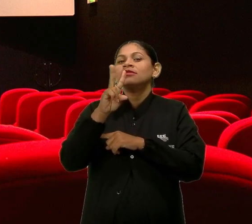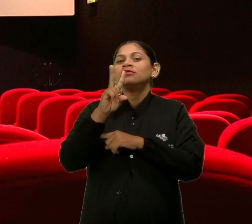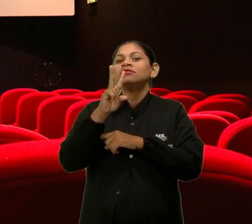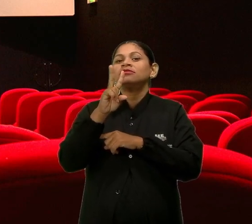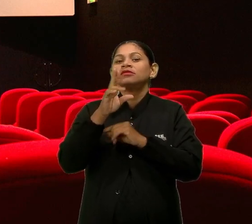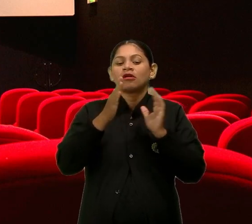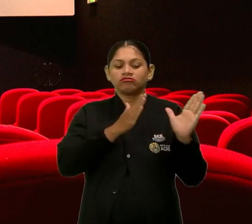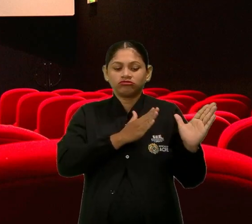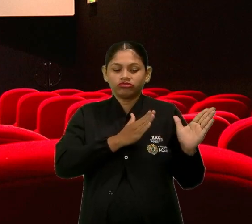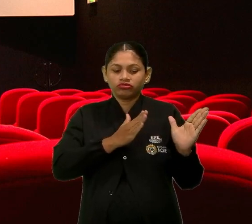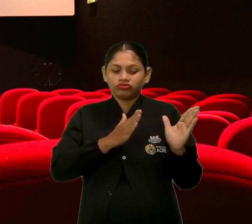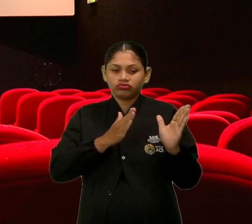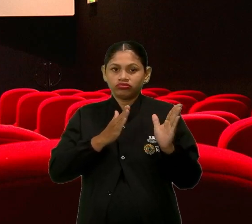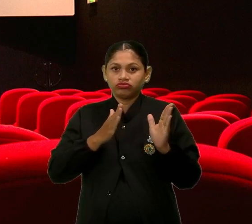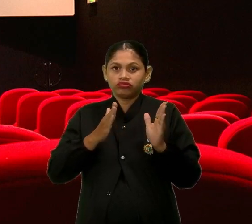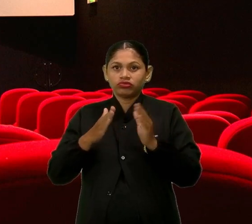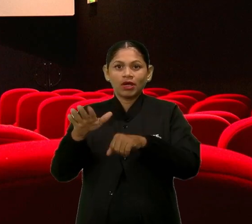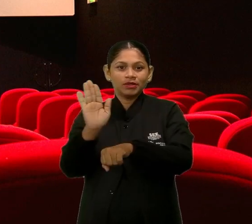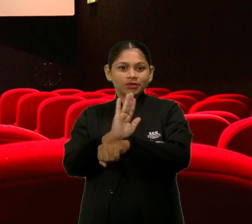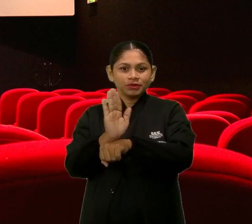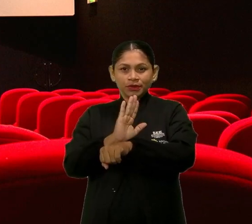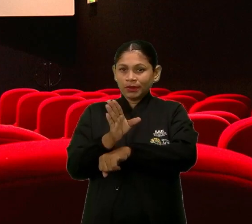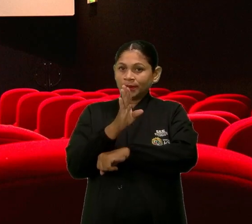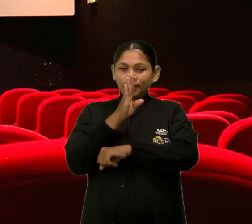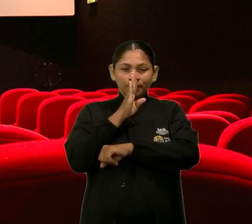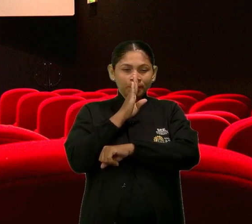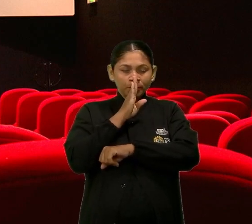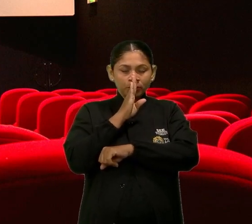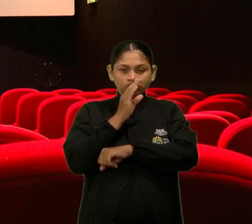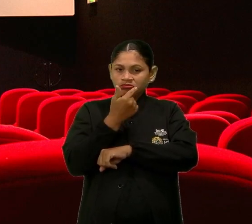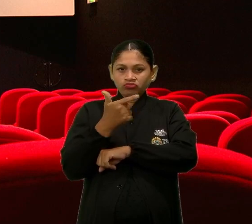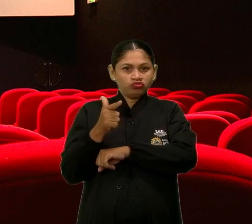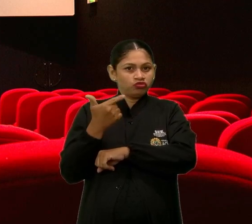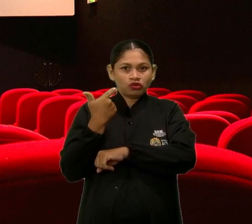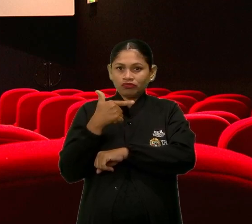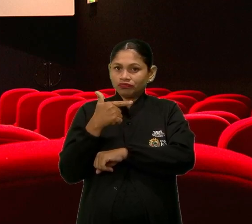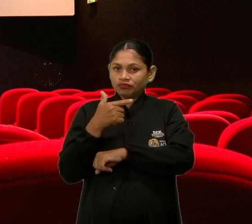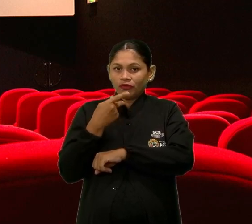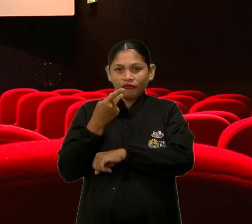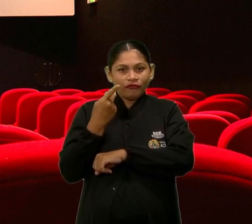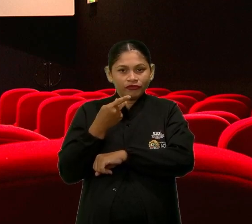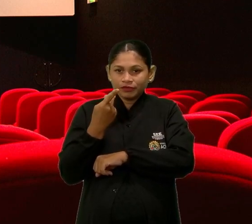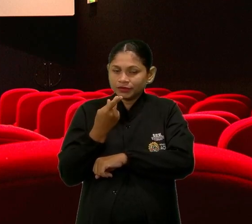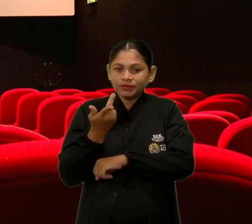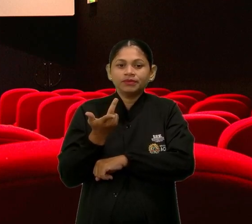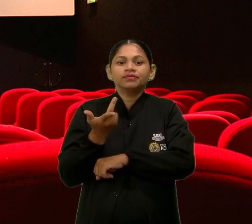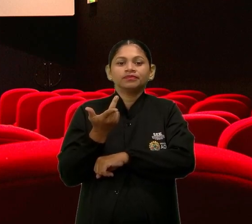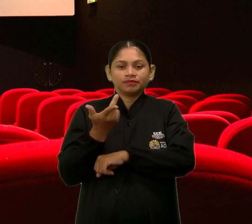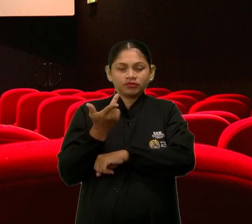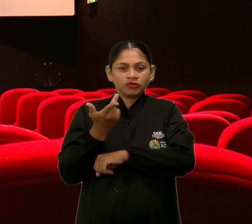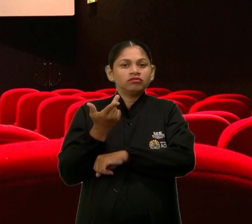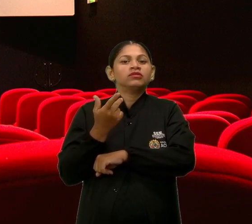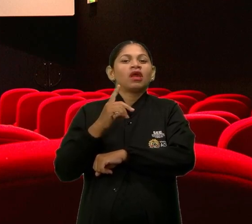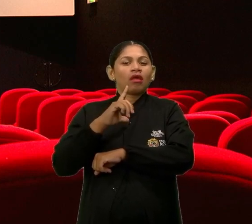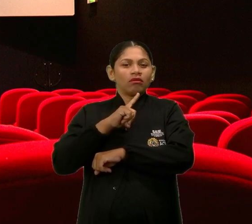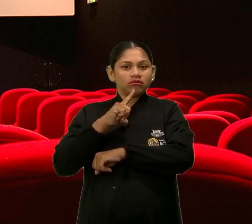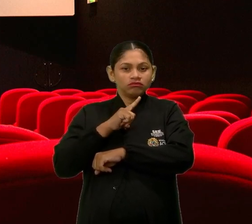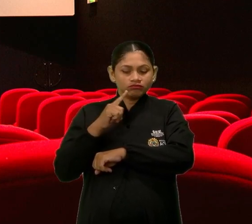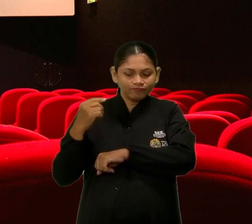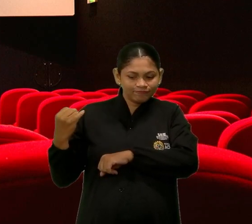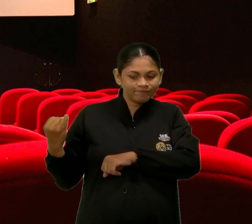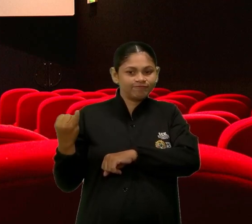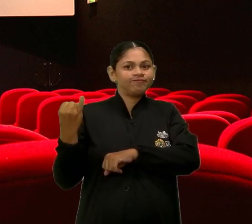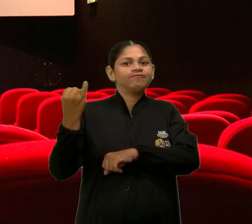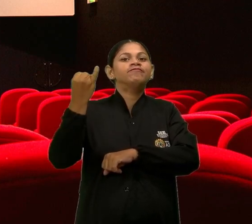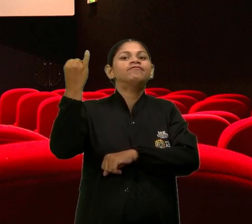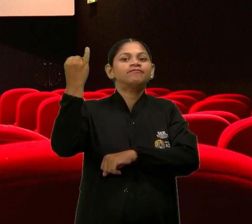cinema mudo, aquele momento em que o cinema não possuía som, e que teve todo um impacto a